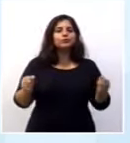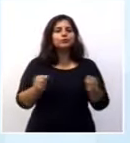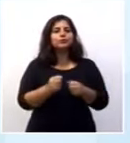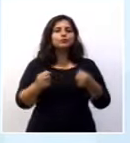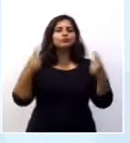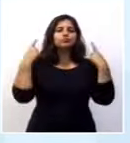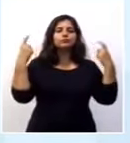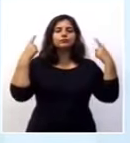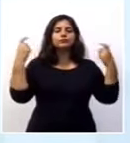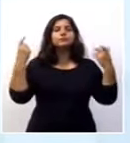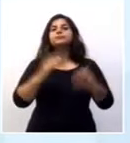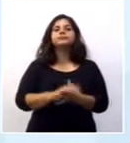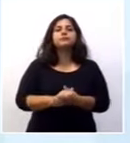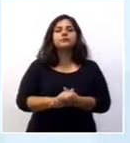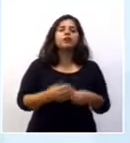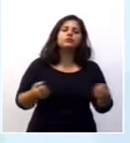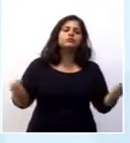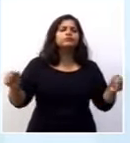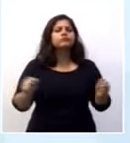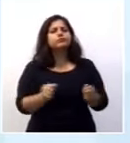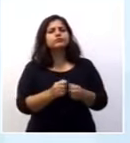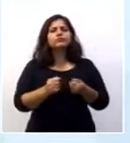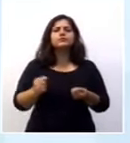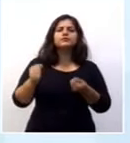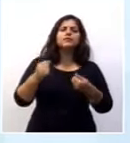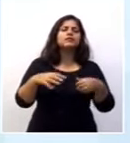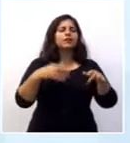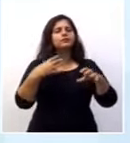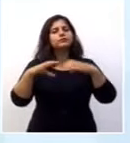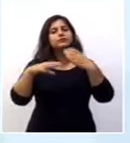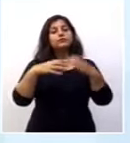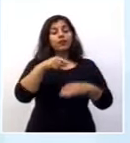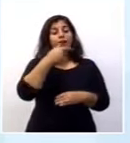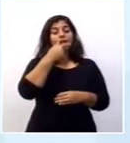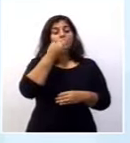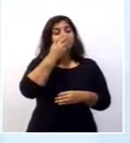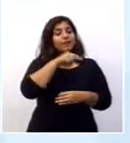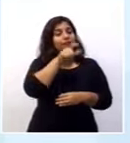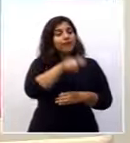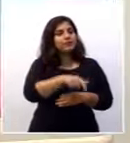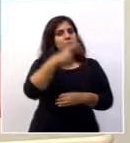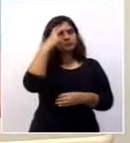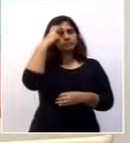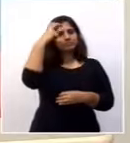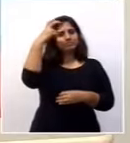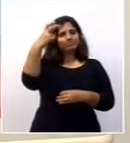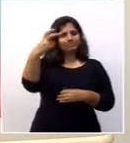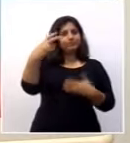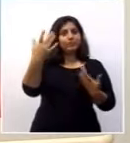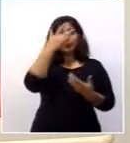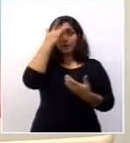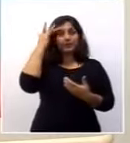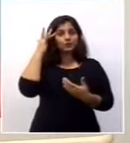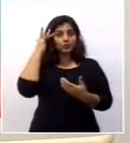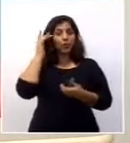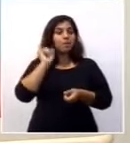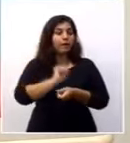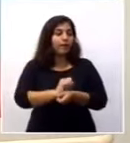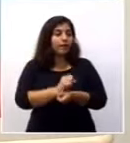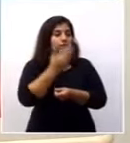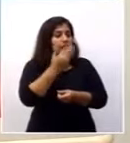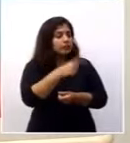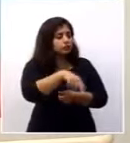a sanfona lá. Ele tocava, cantava e ele era uma criança muito sábia. Então as pessoas paravam para